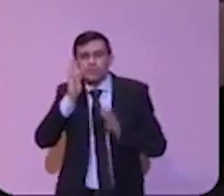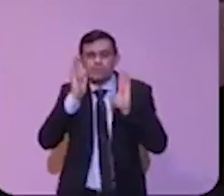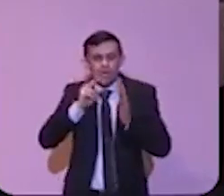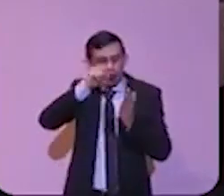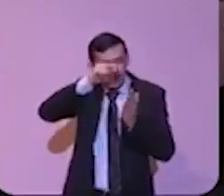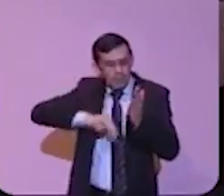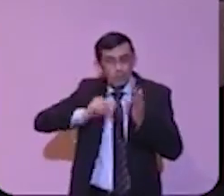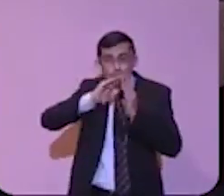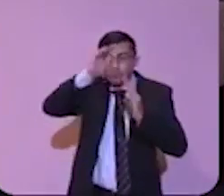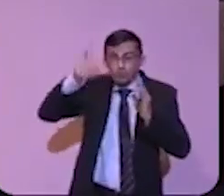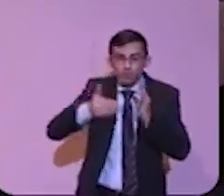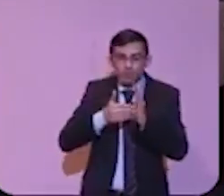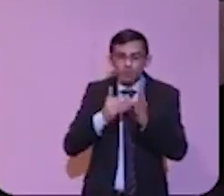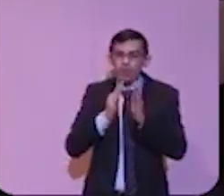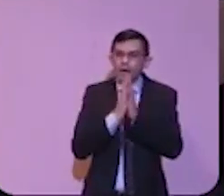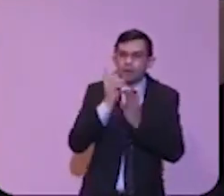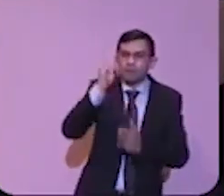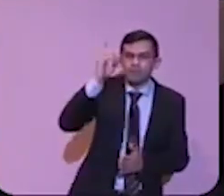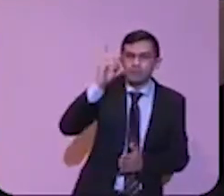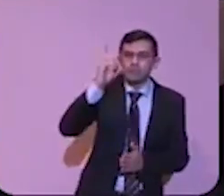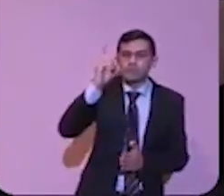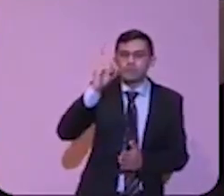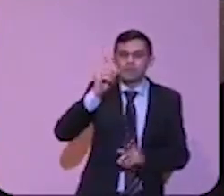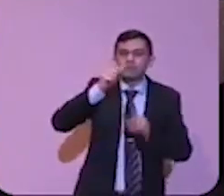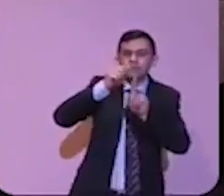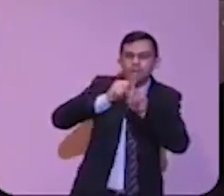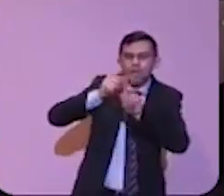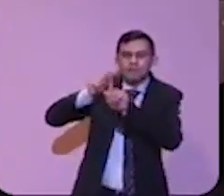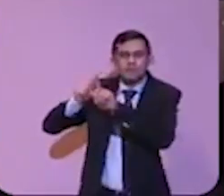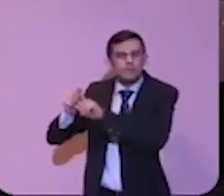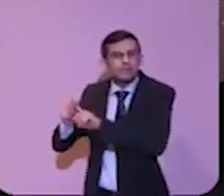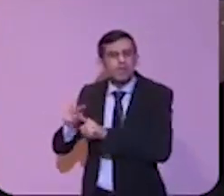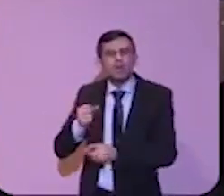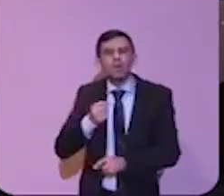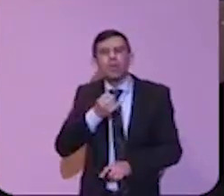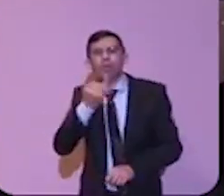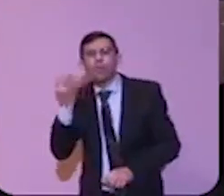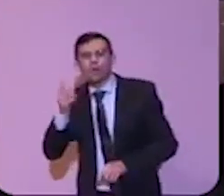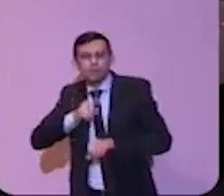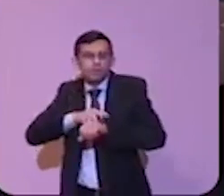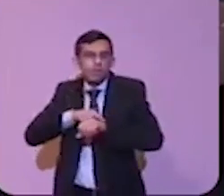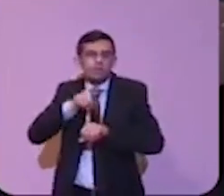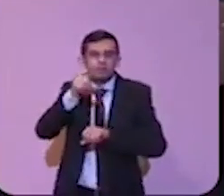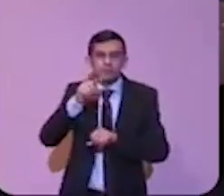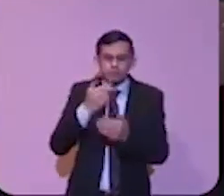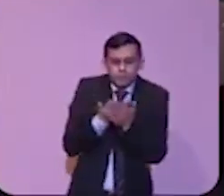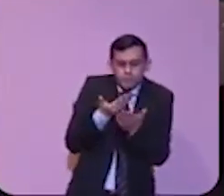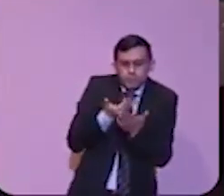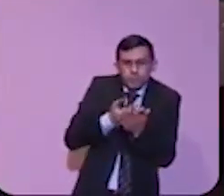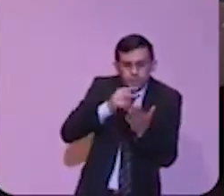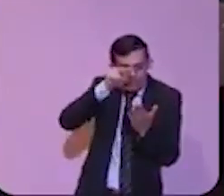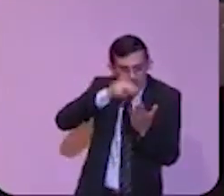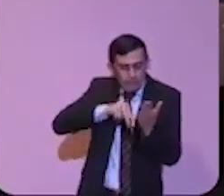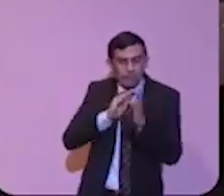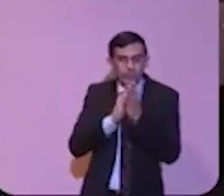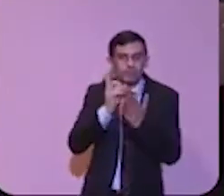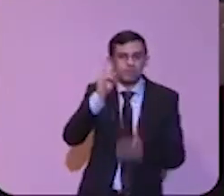Bíblia toda nesses dias, nesses meses? Quanto tempo você investe na Bíblia todos os